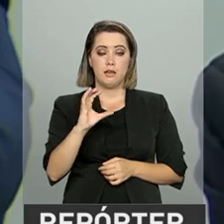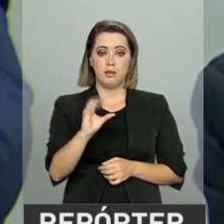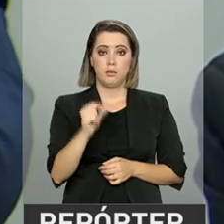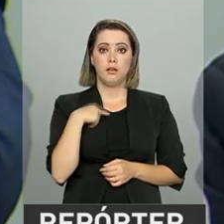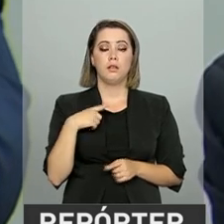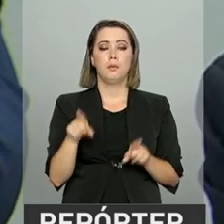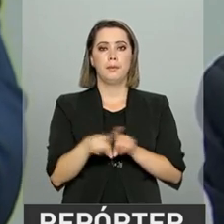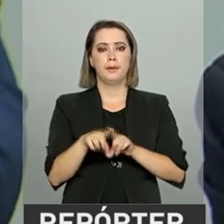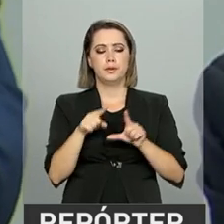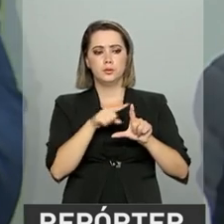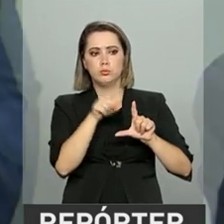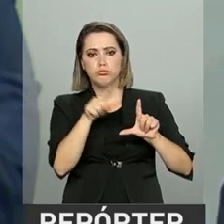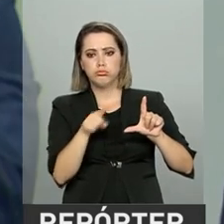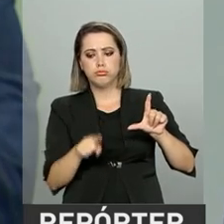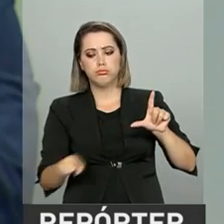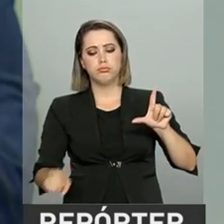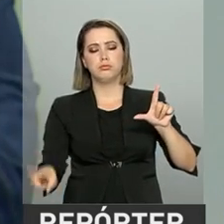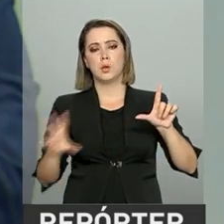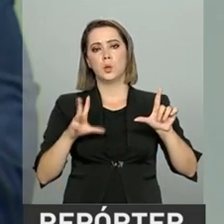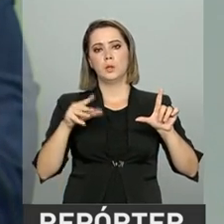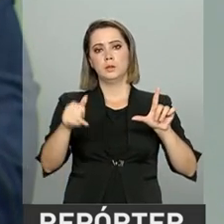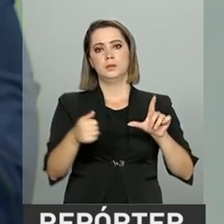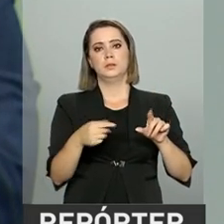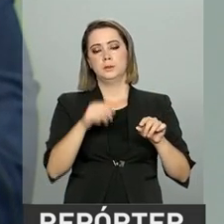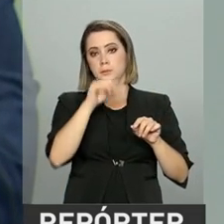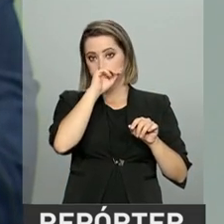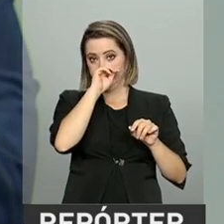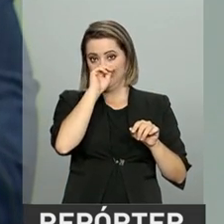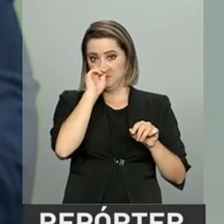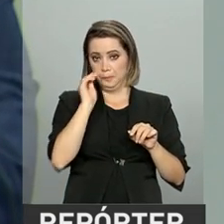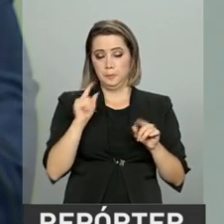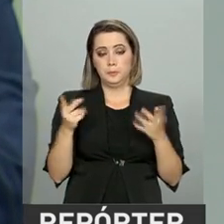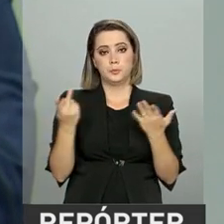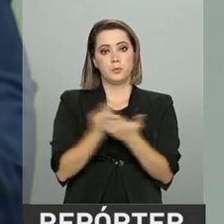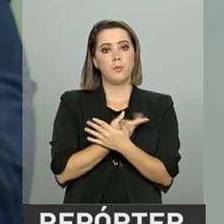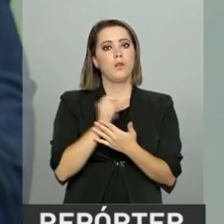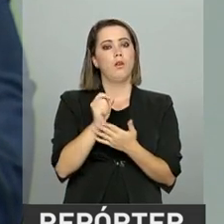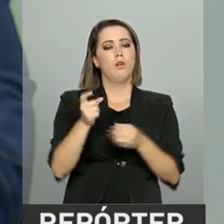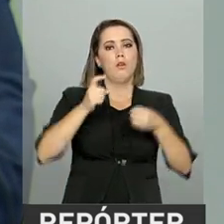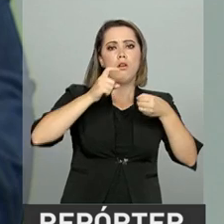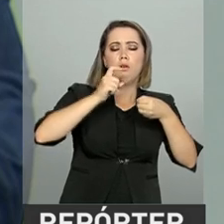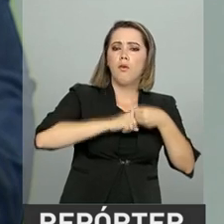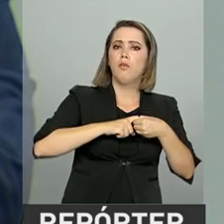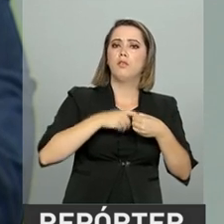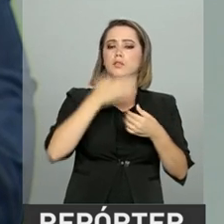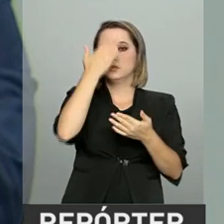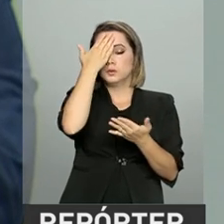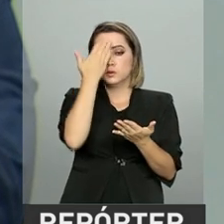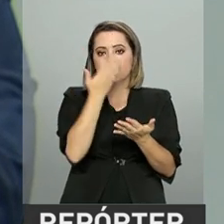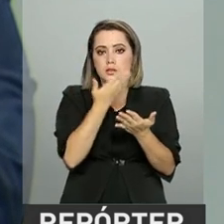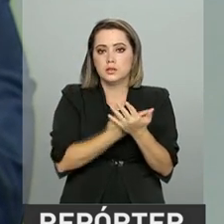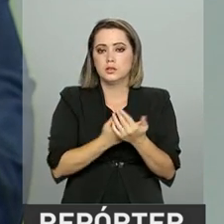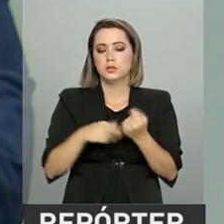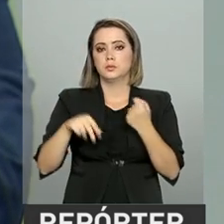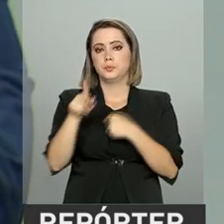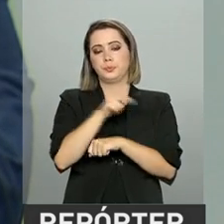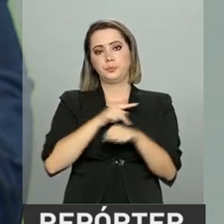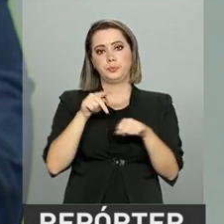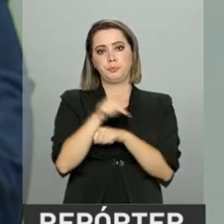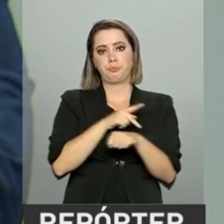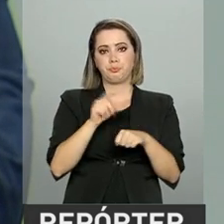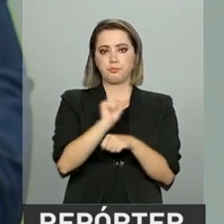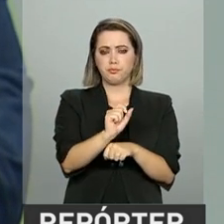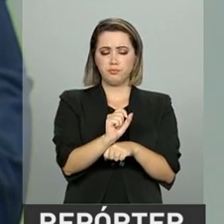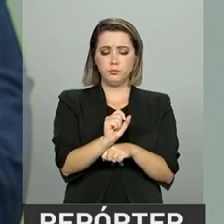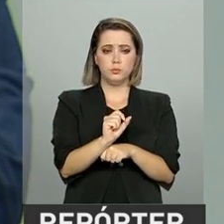começando a cair e vão cair tudo isso meus senhores e minhas senhoras está restaurando a confiança no país mais do que